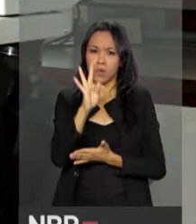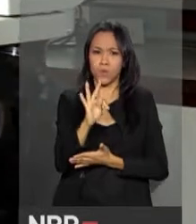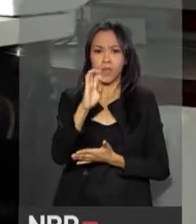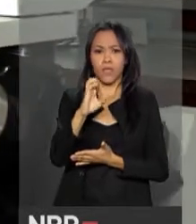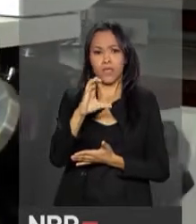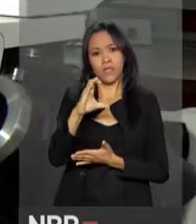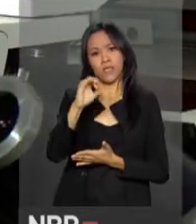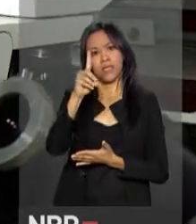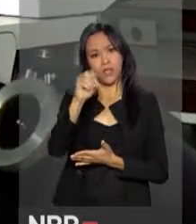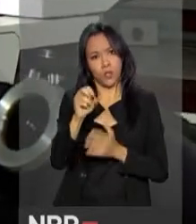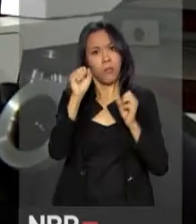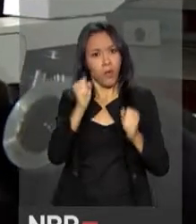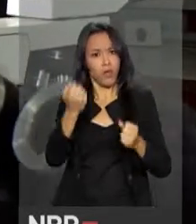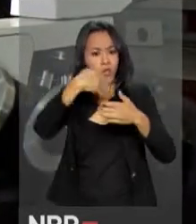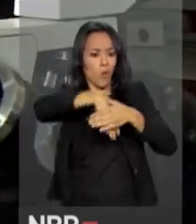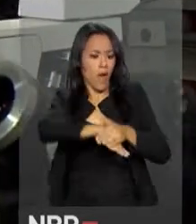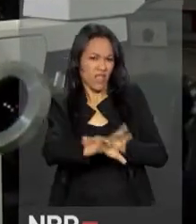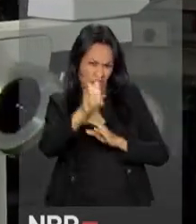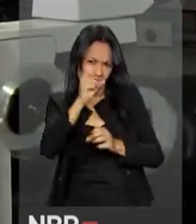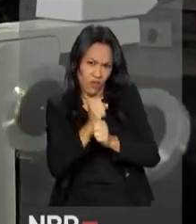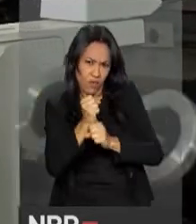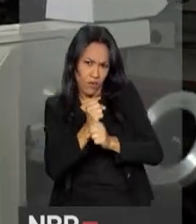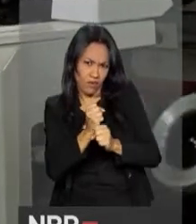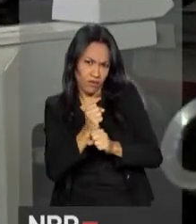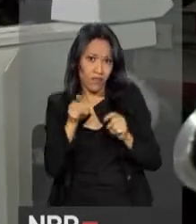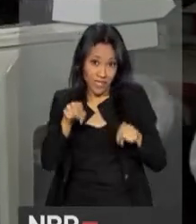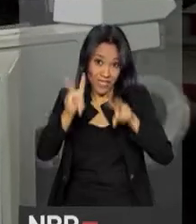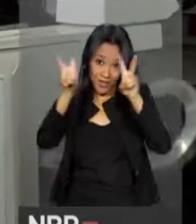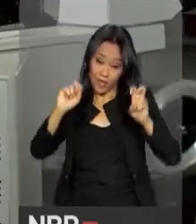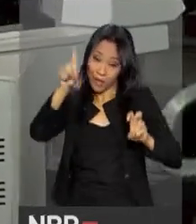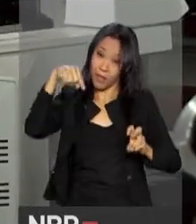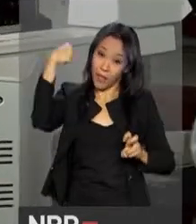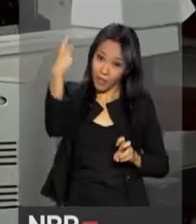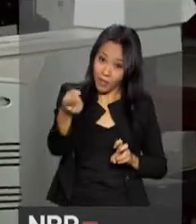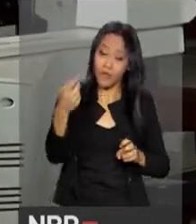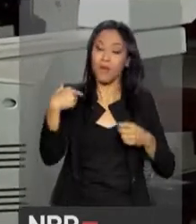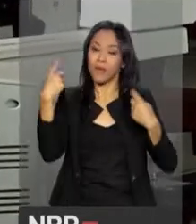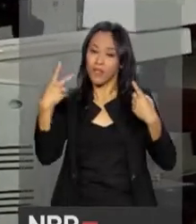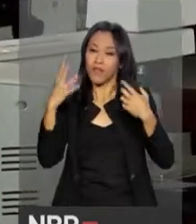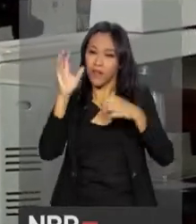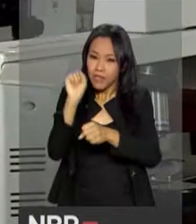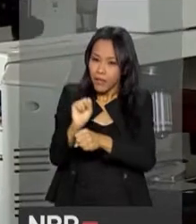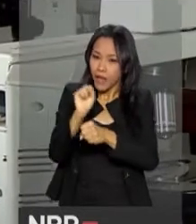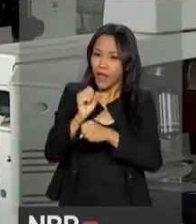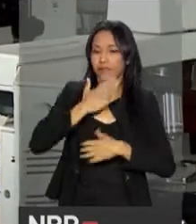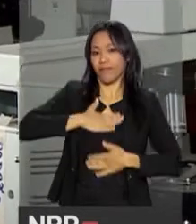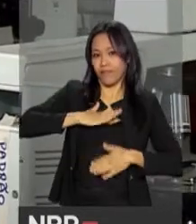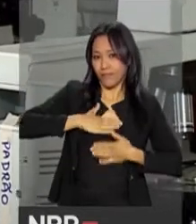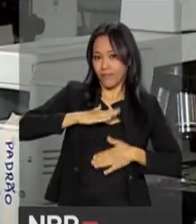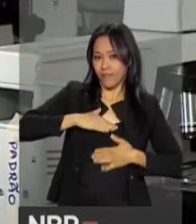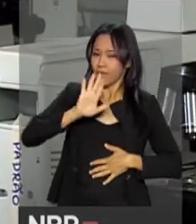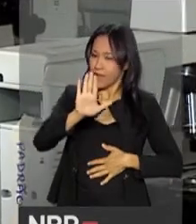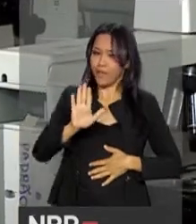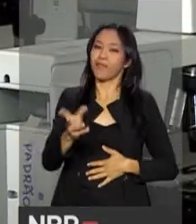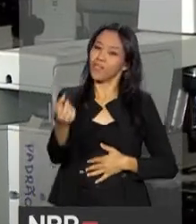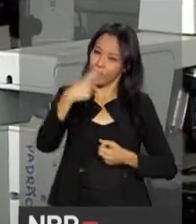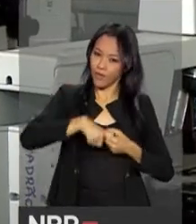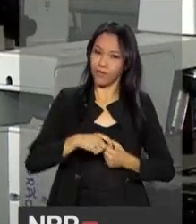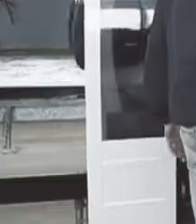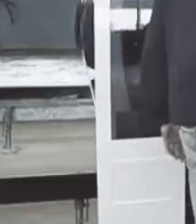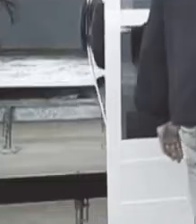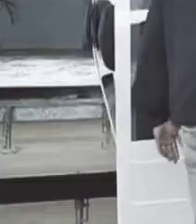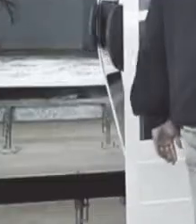guardados na armazenadas por até cinco anos mas esse é um assunto para o próximo bloco a gente vai precisar fazer um rápido intervalo não sabe aí a gente volta